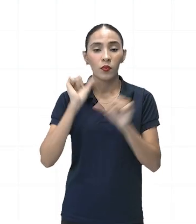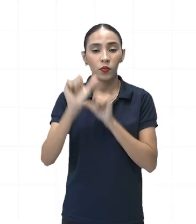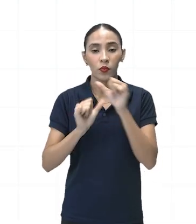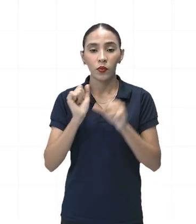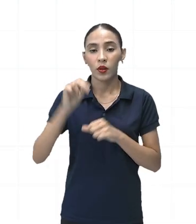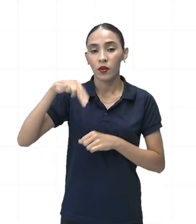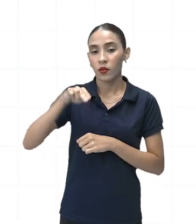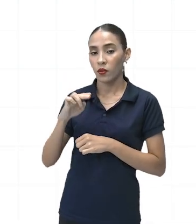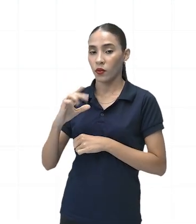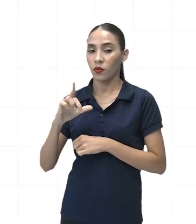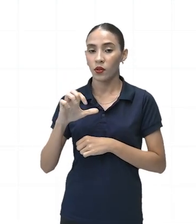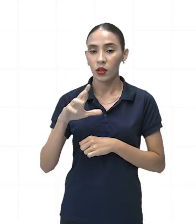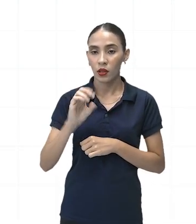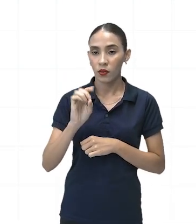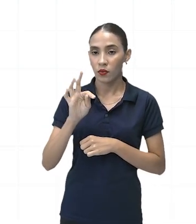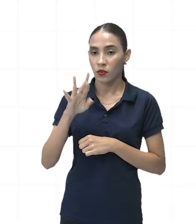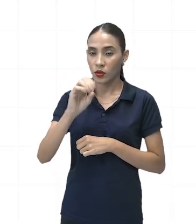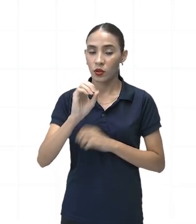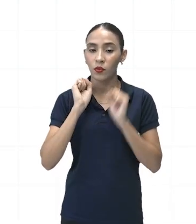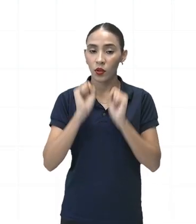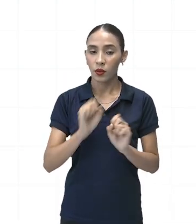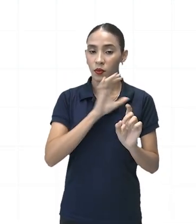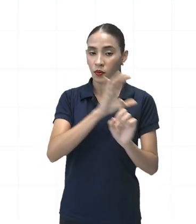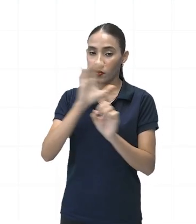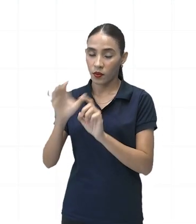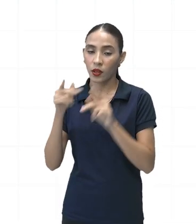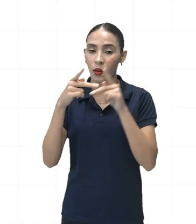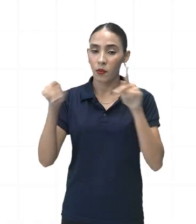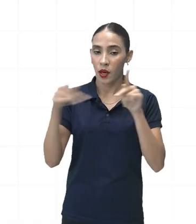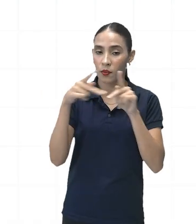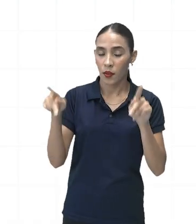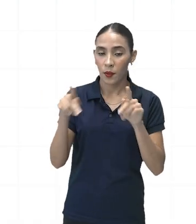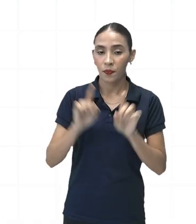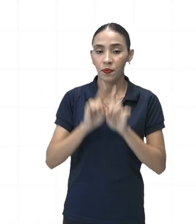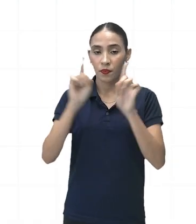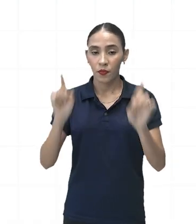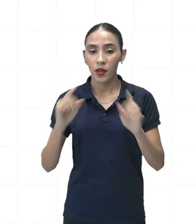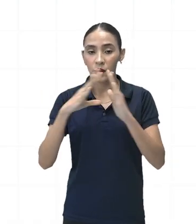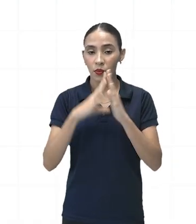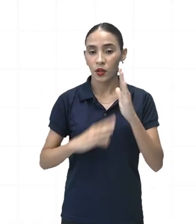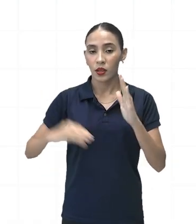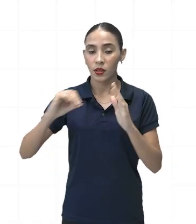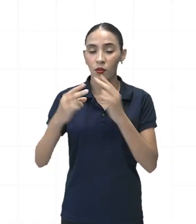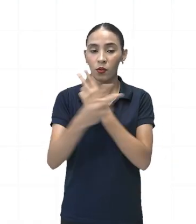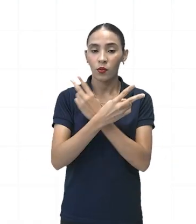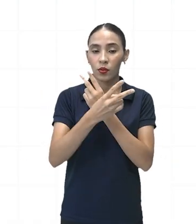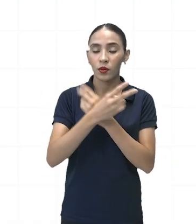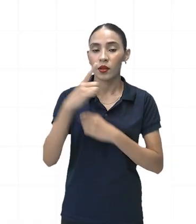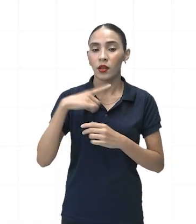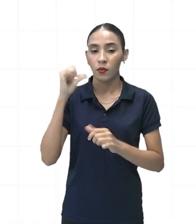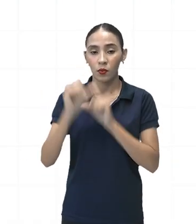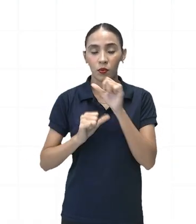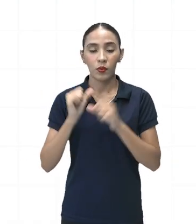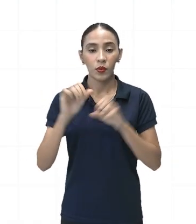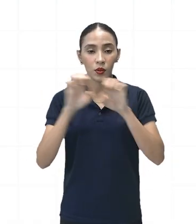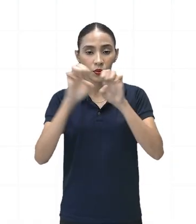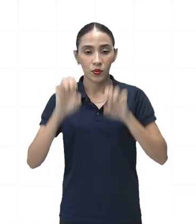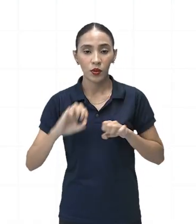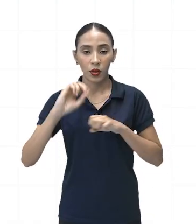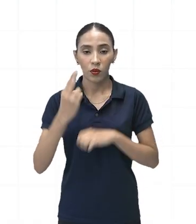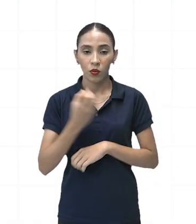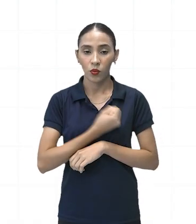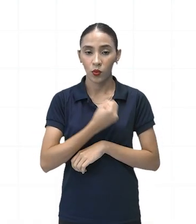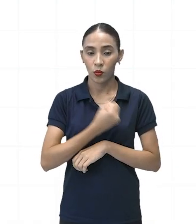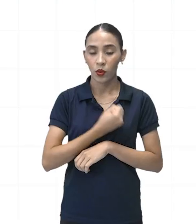de nucleotídeos de um gene, podendo afetar a função de uma proteína. Já a mutação cromossômica envolve mudanças na estrutura ou no número